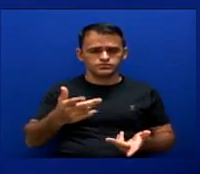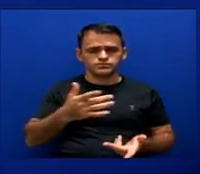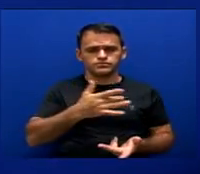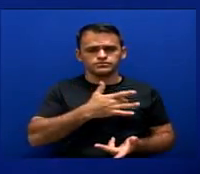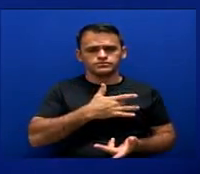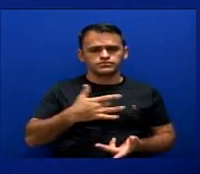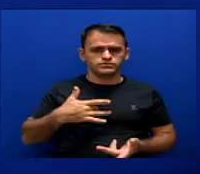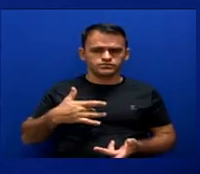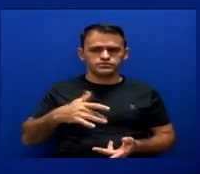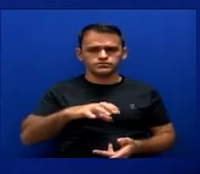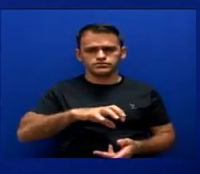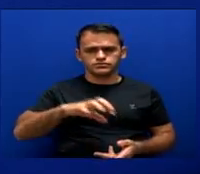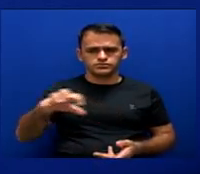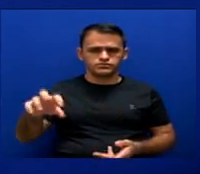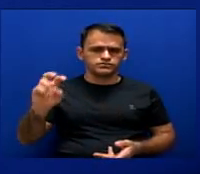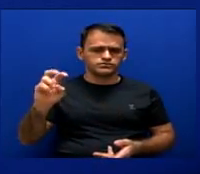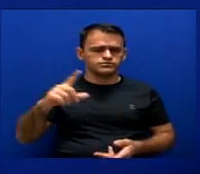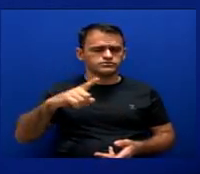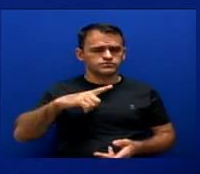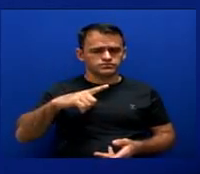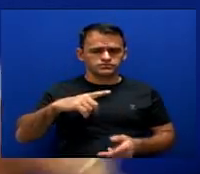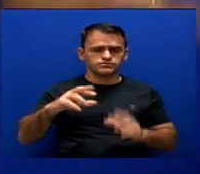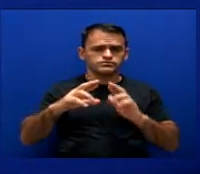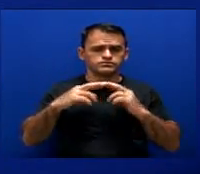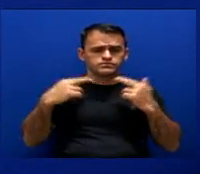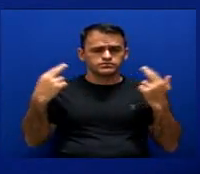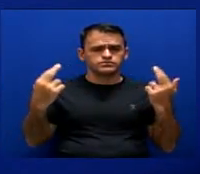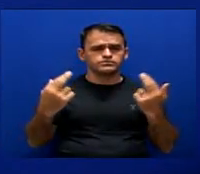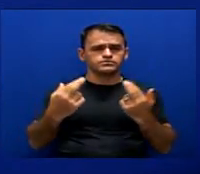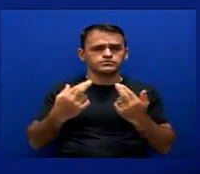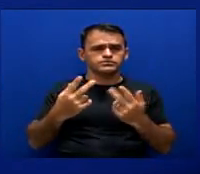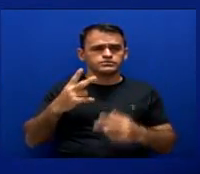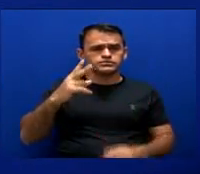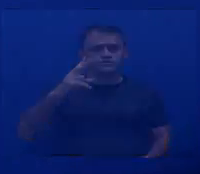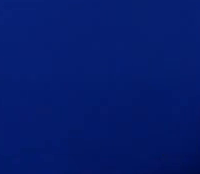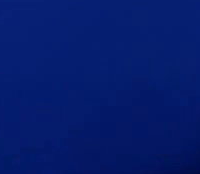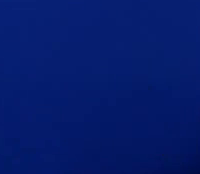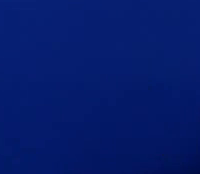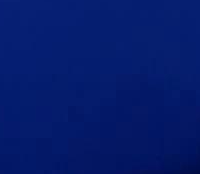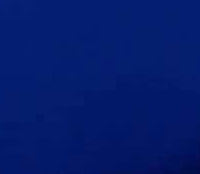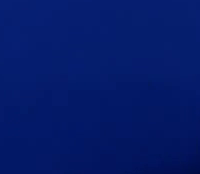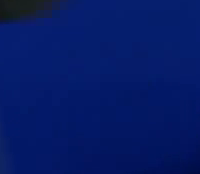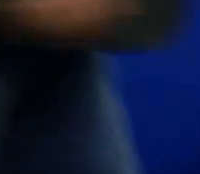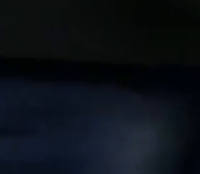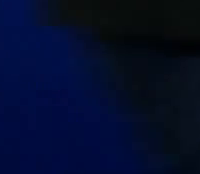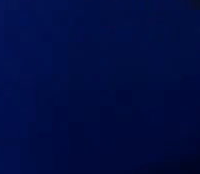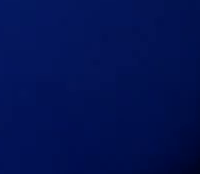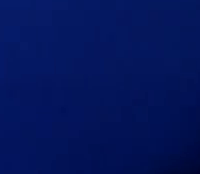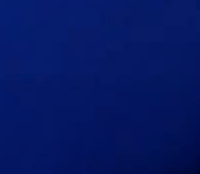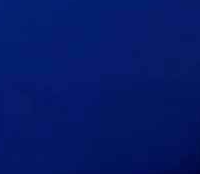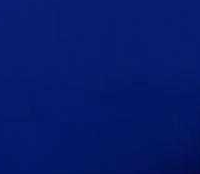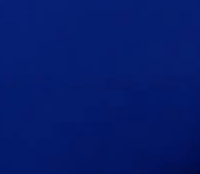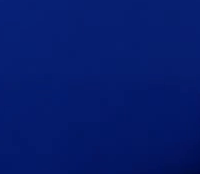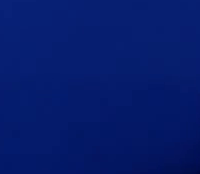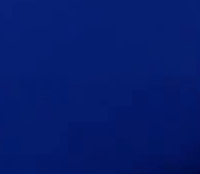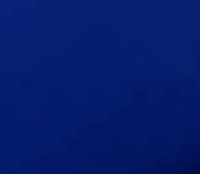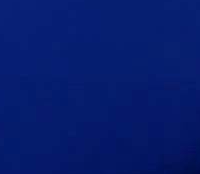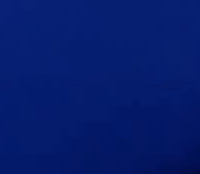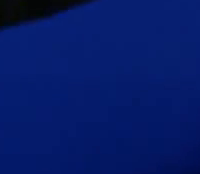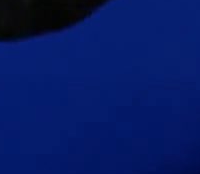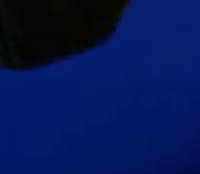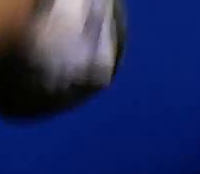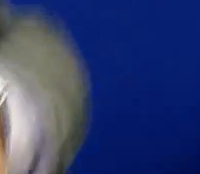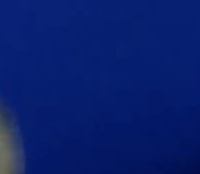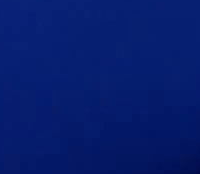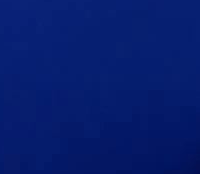e já temos já a previsão de audiência para a segunda semana próxima vou convidar os trabalhadores que